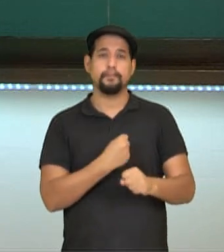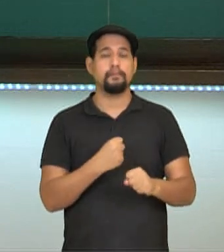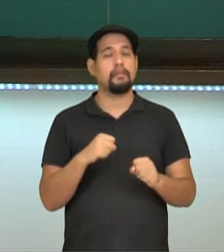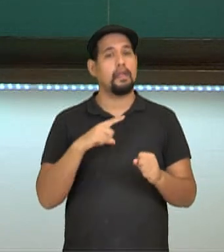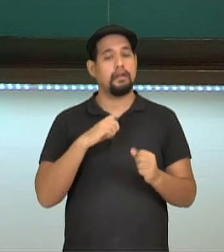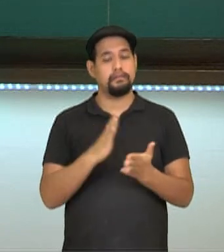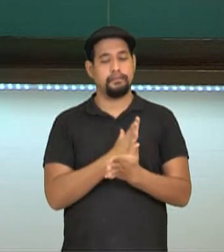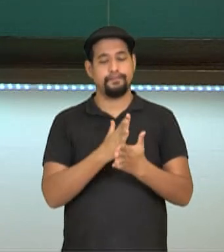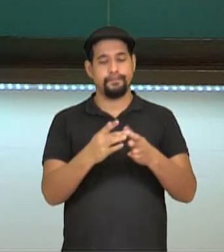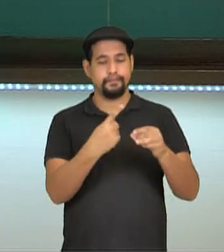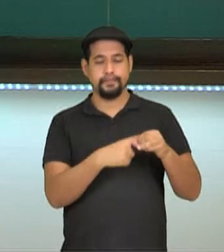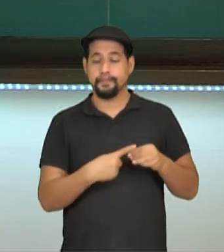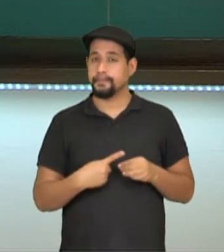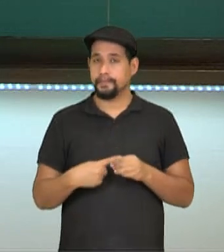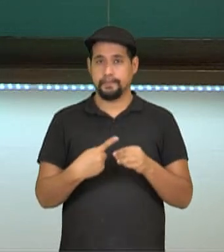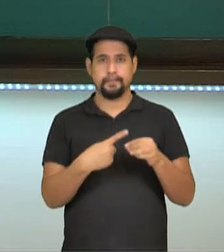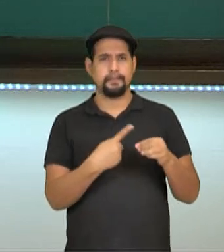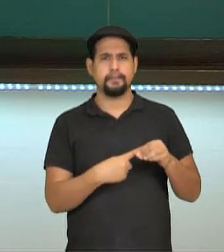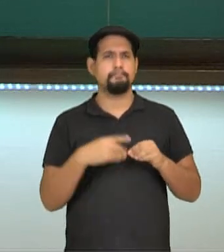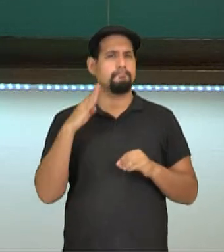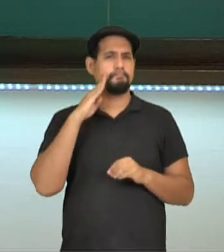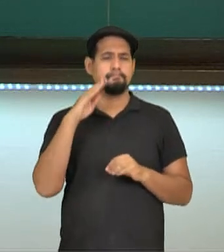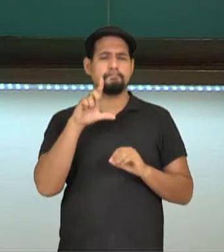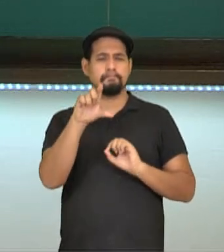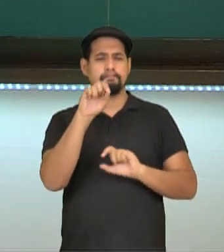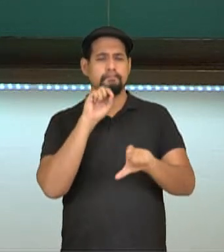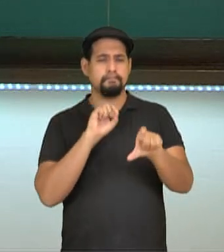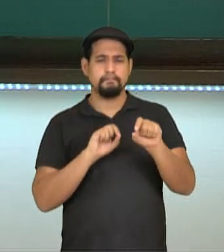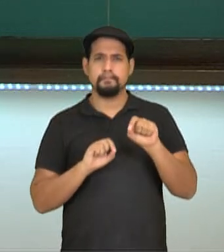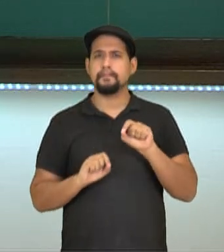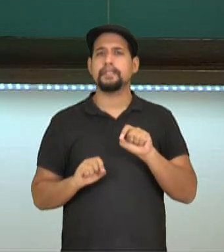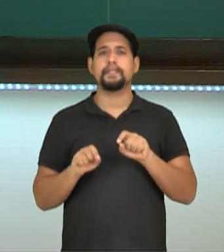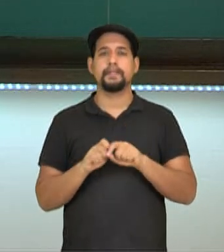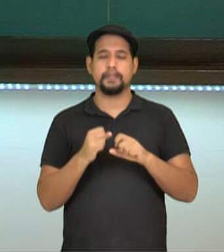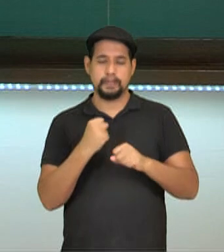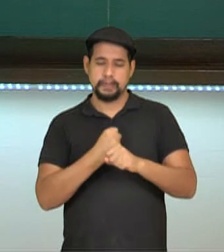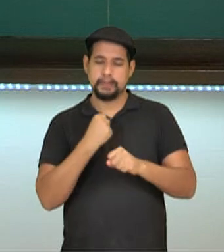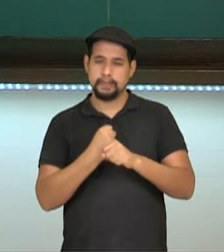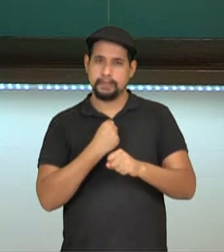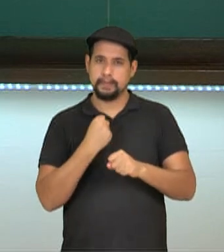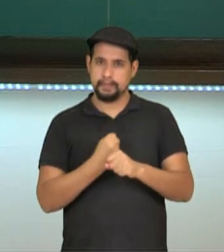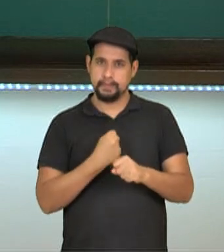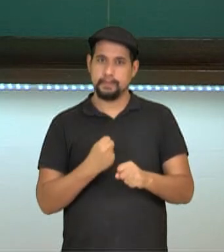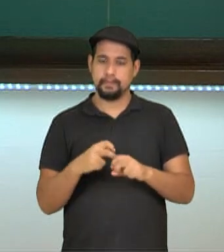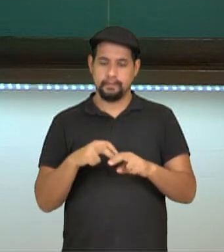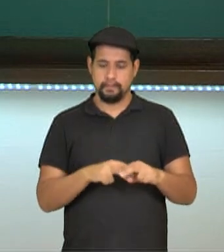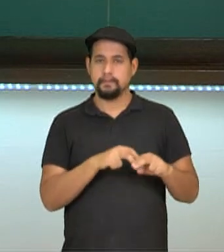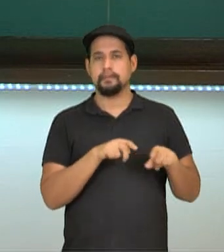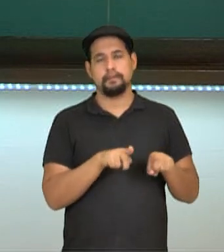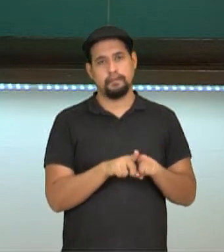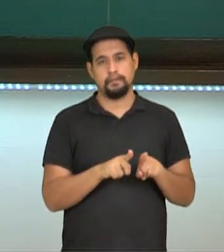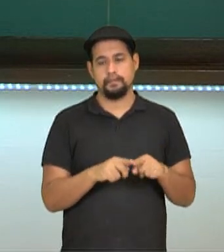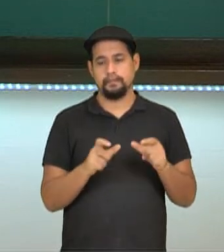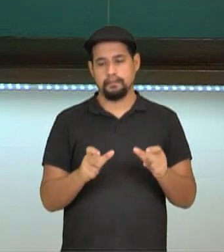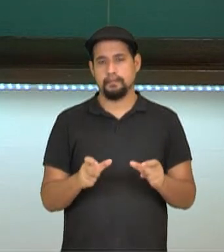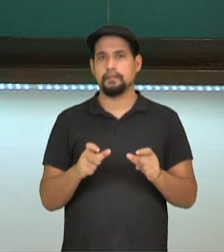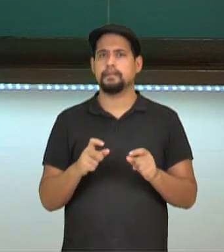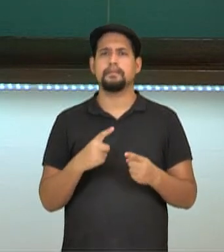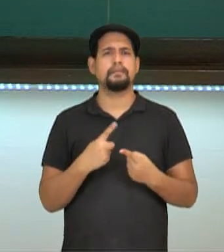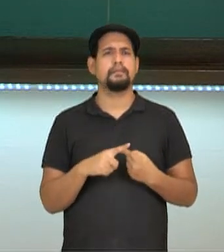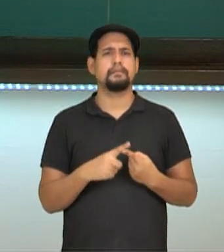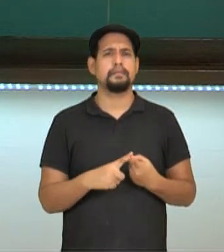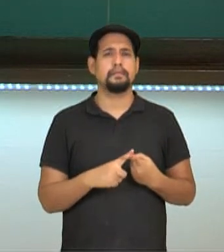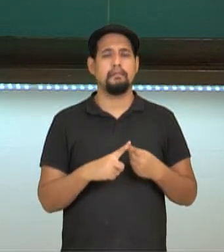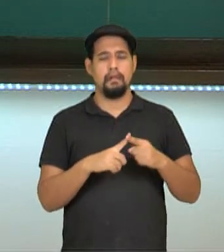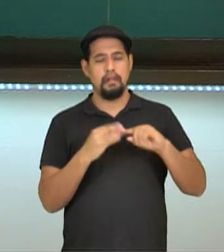algumas cidades, principalmente, né, dão preferência para a construção desse tipo de rampa, desse tipo de pista, porque